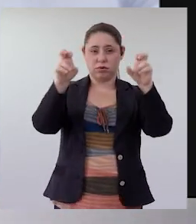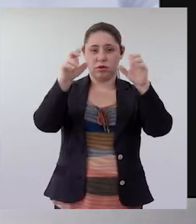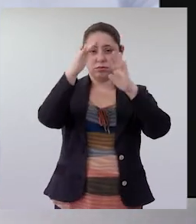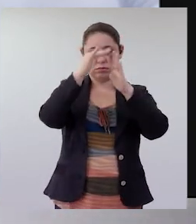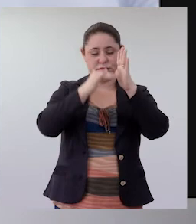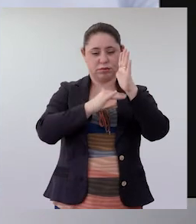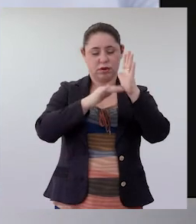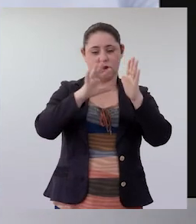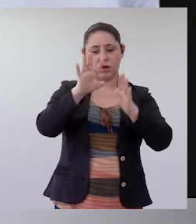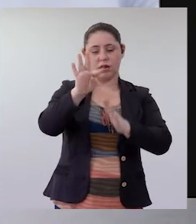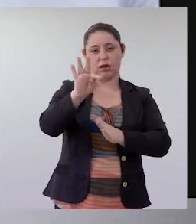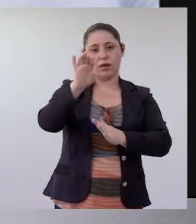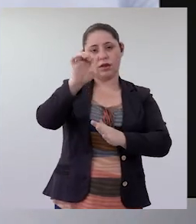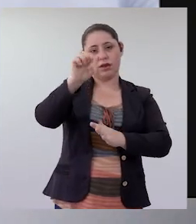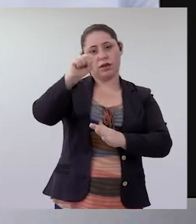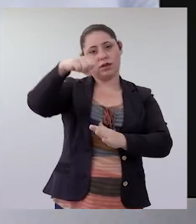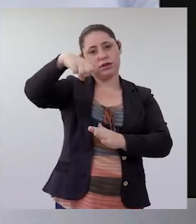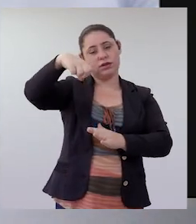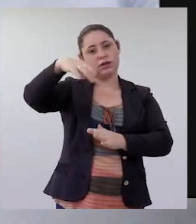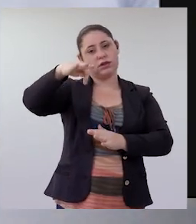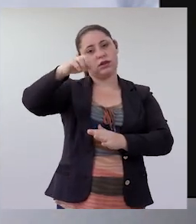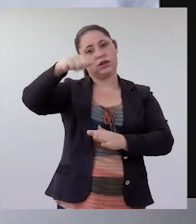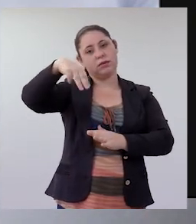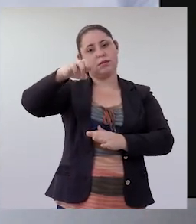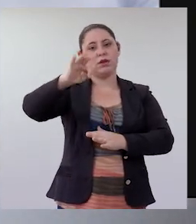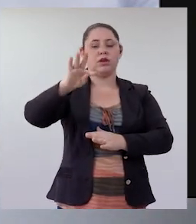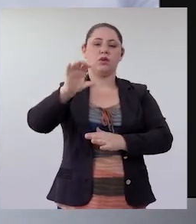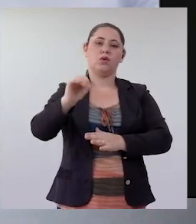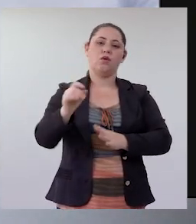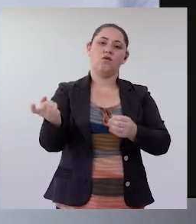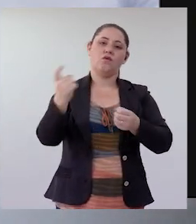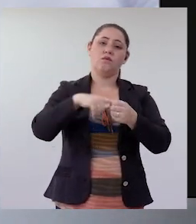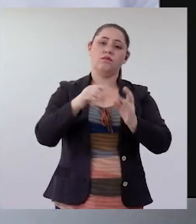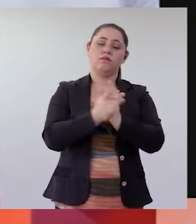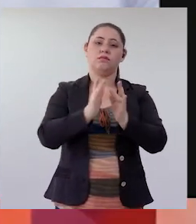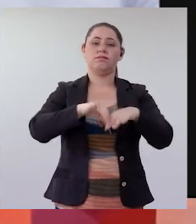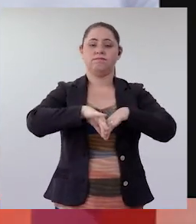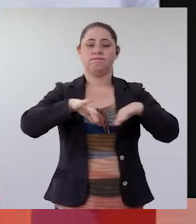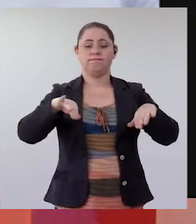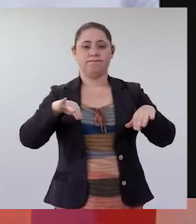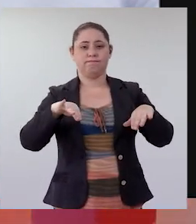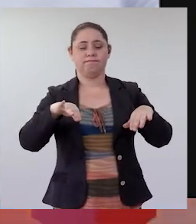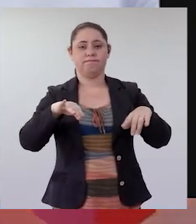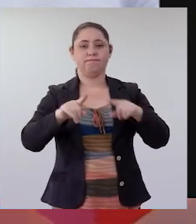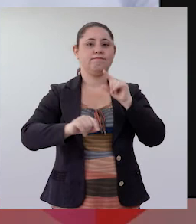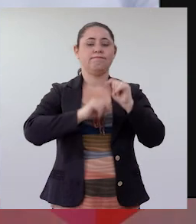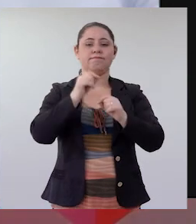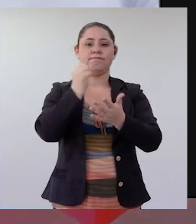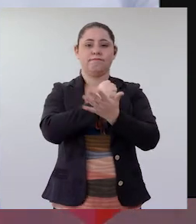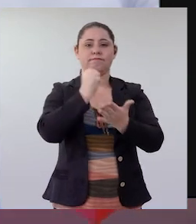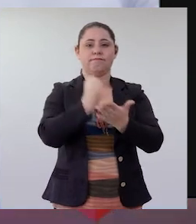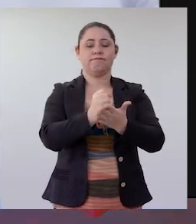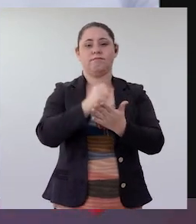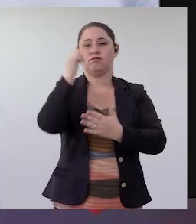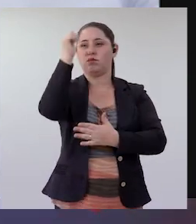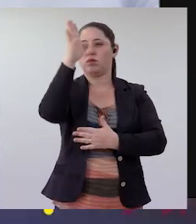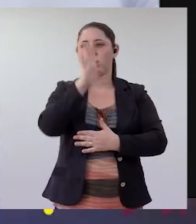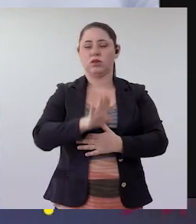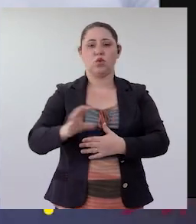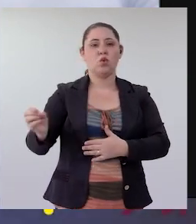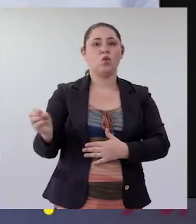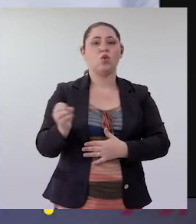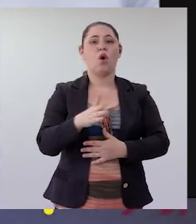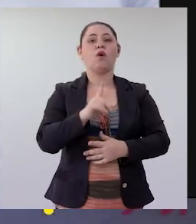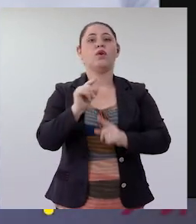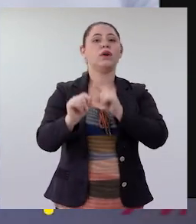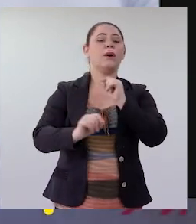testamento, e aí também, voltando um pouquinho para o divórcio, uma novidade que os cartórios brasileiros